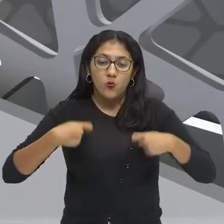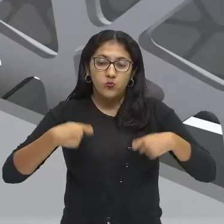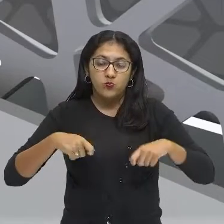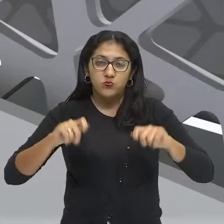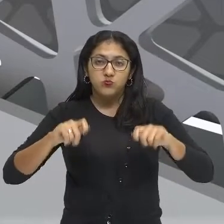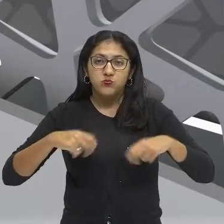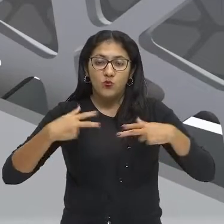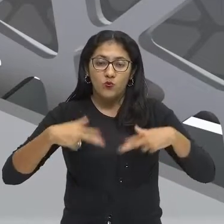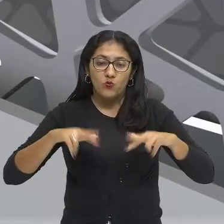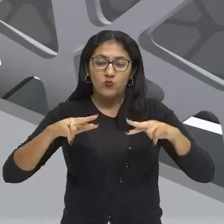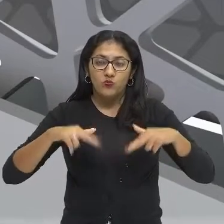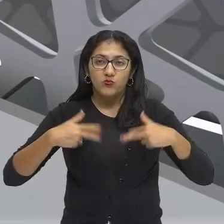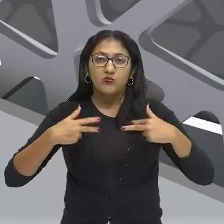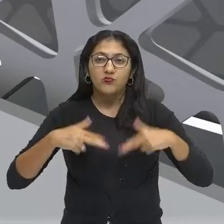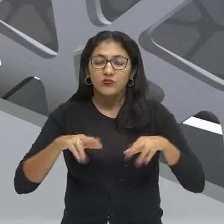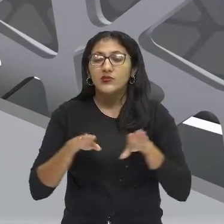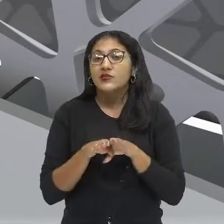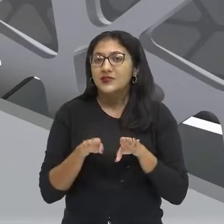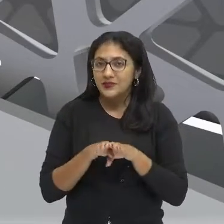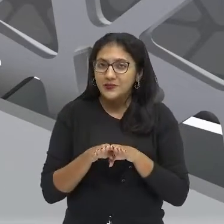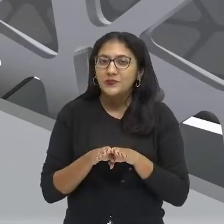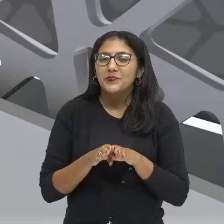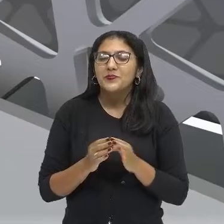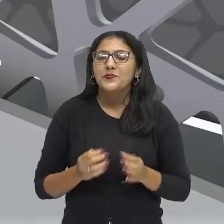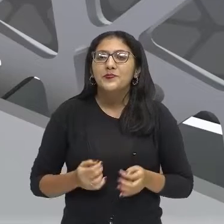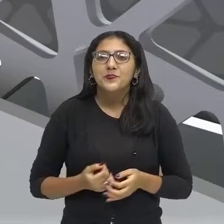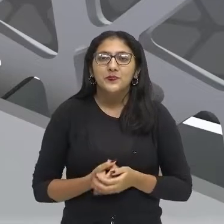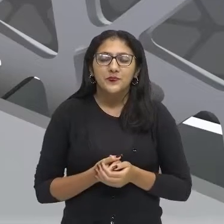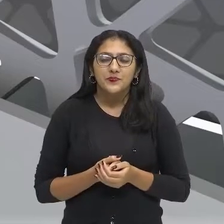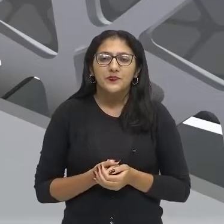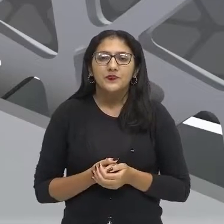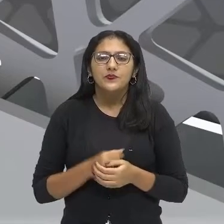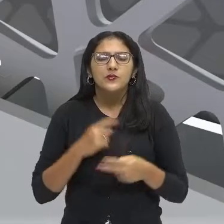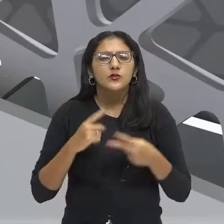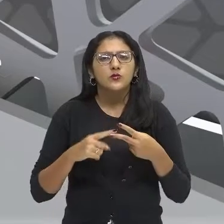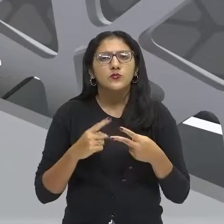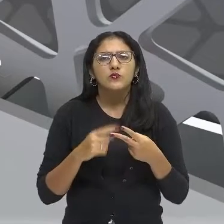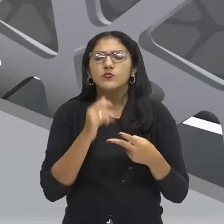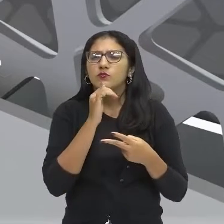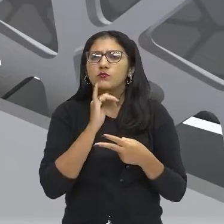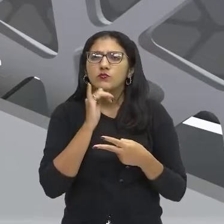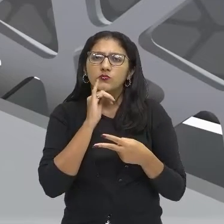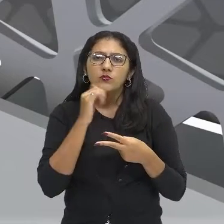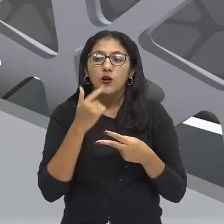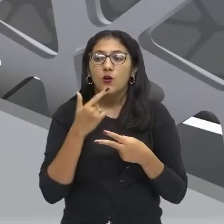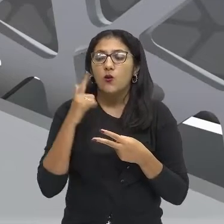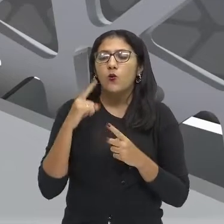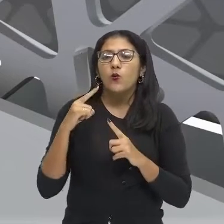forma de atividade rítmica. Tem também atividades de